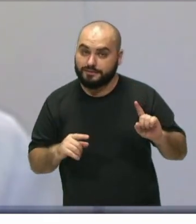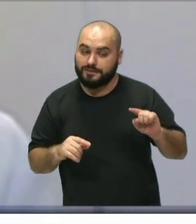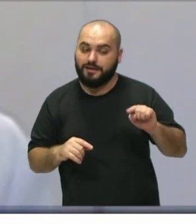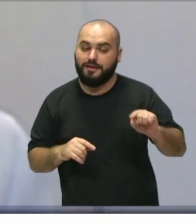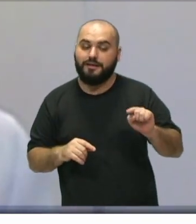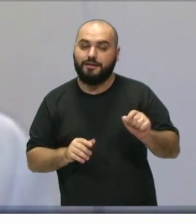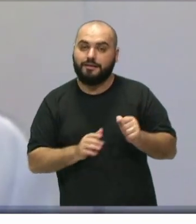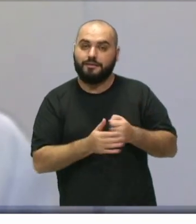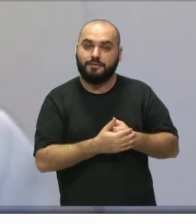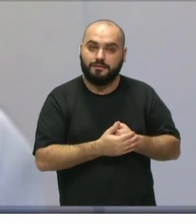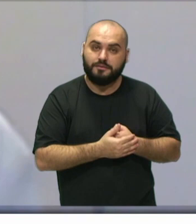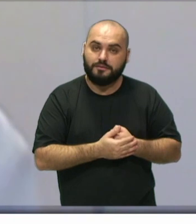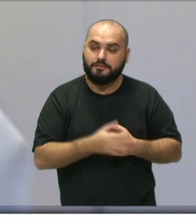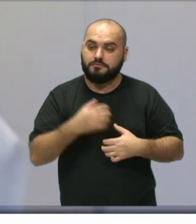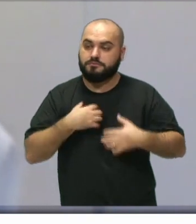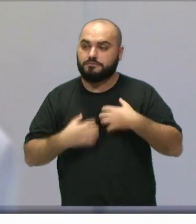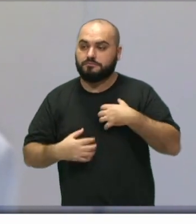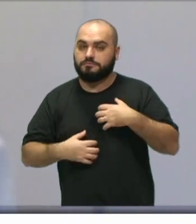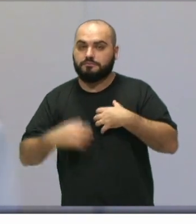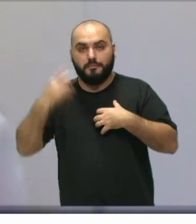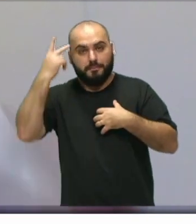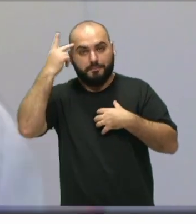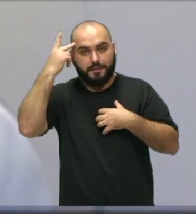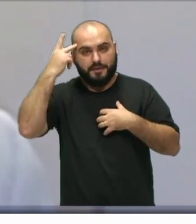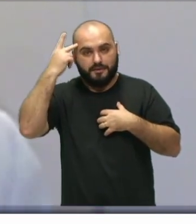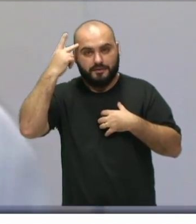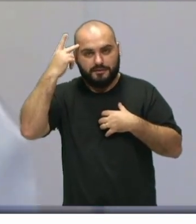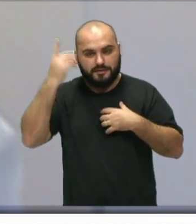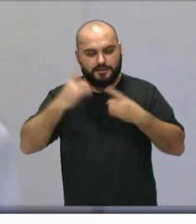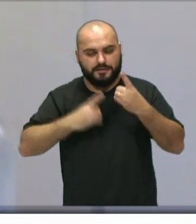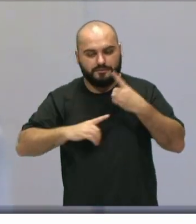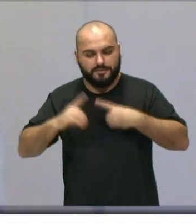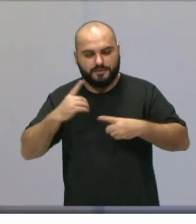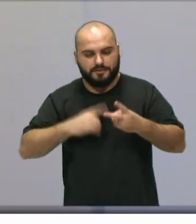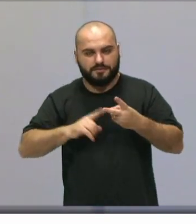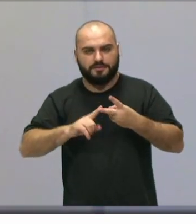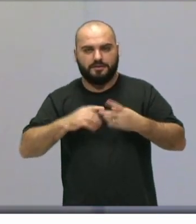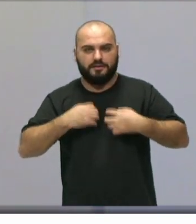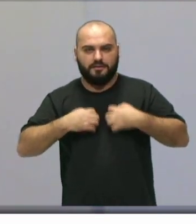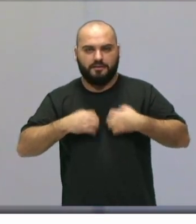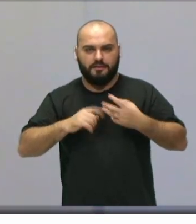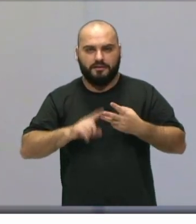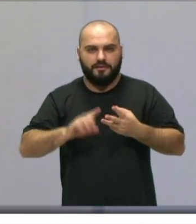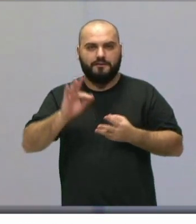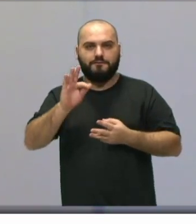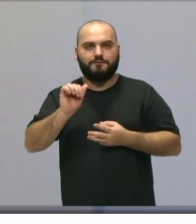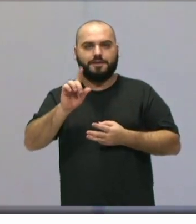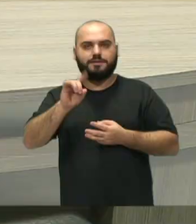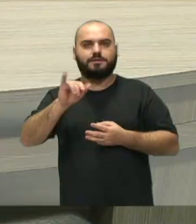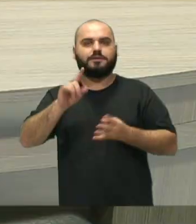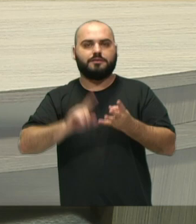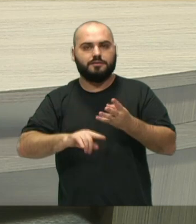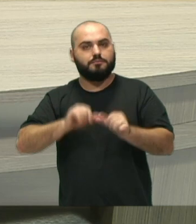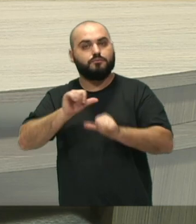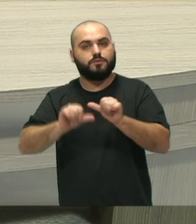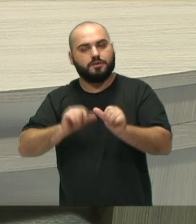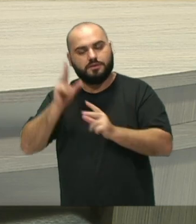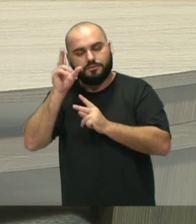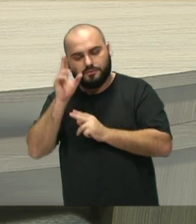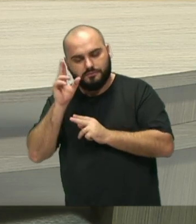ela tem sintomas que são psiquiátricos, depressão, ansiedade, fadiga crônica e alteração do sono.